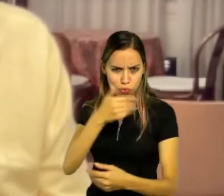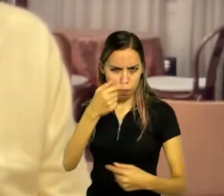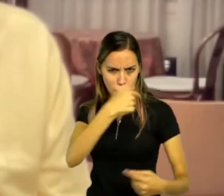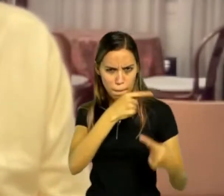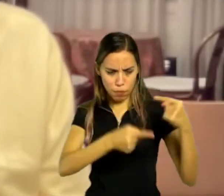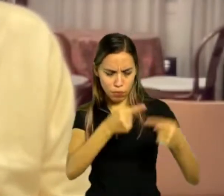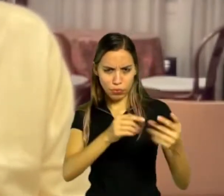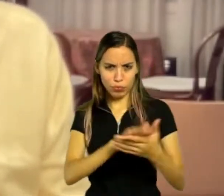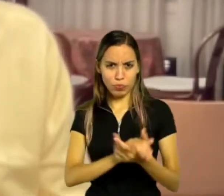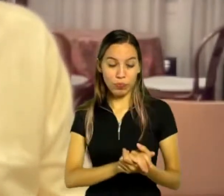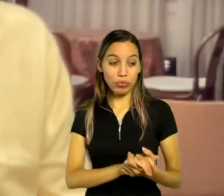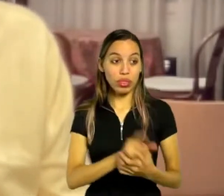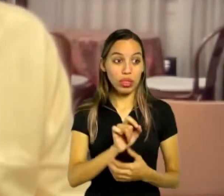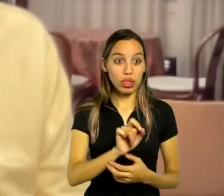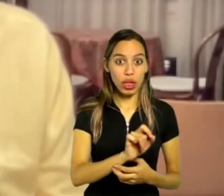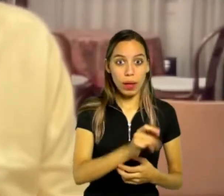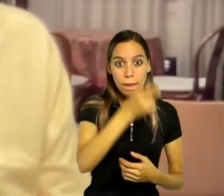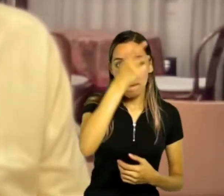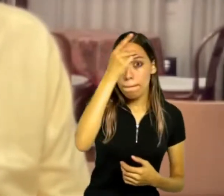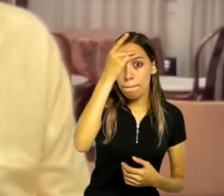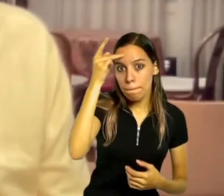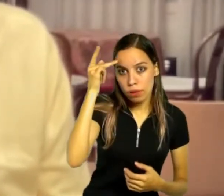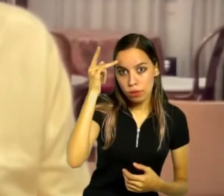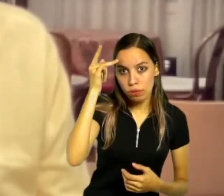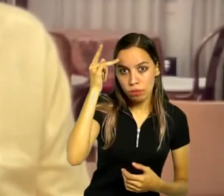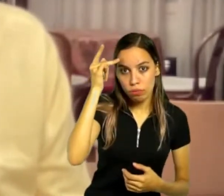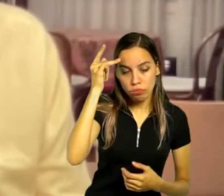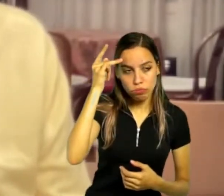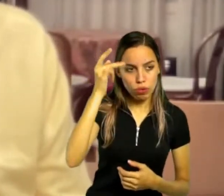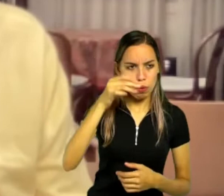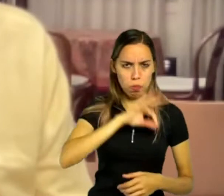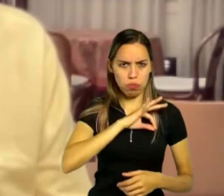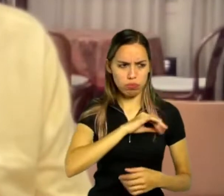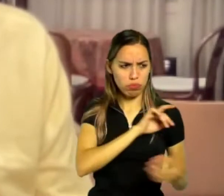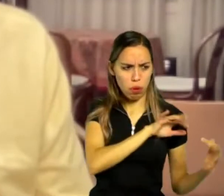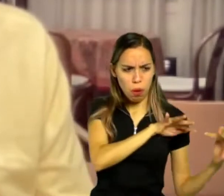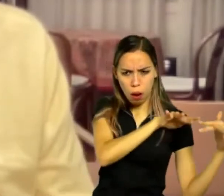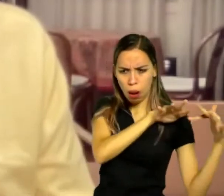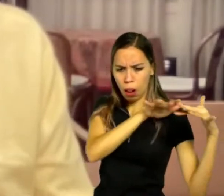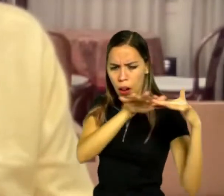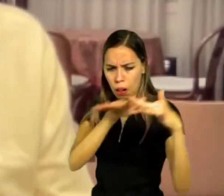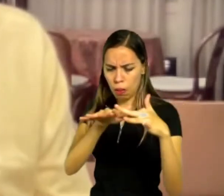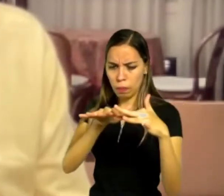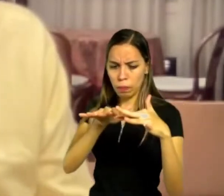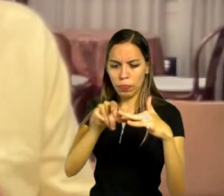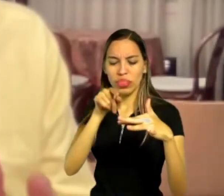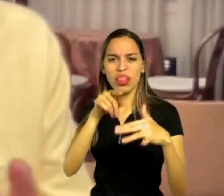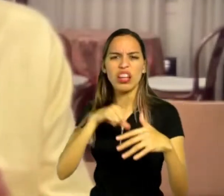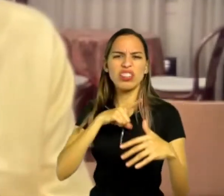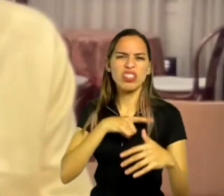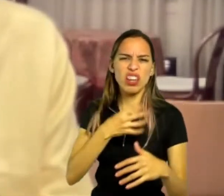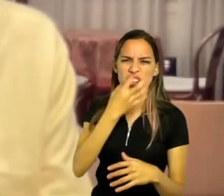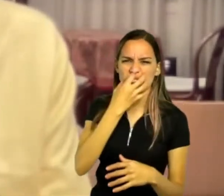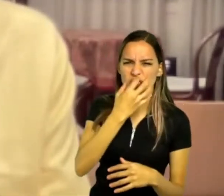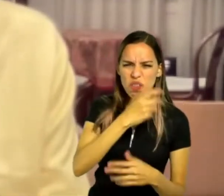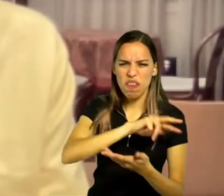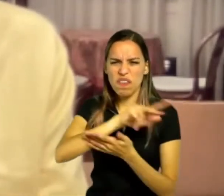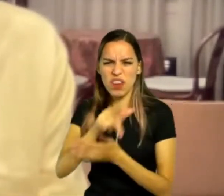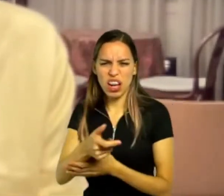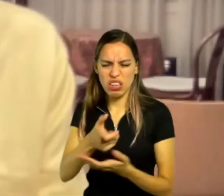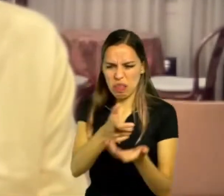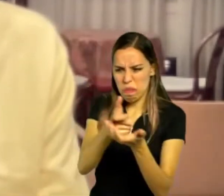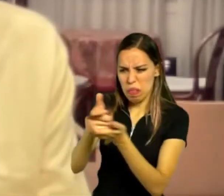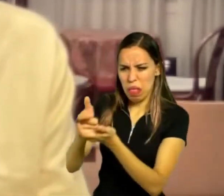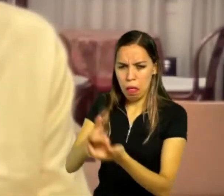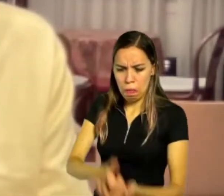um cachorro e com a metralhadora na mão e provocaram aquele desastre. Aí a estupidez da